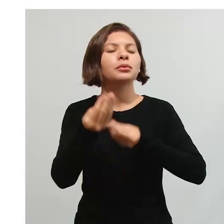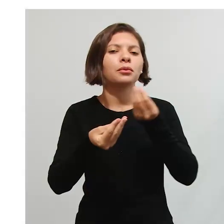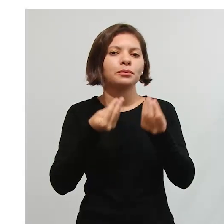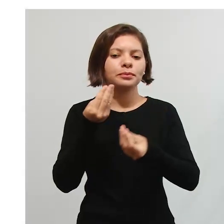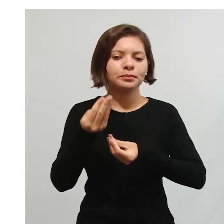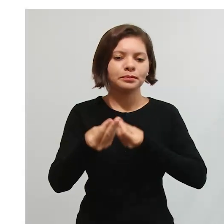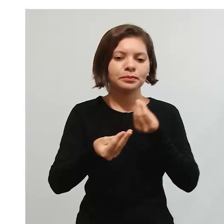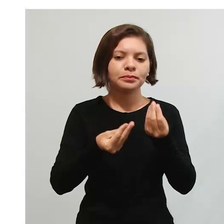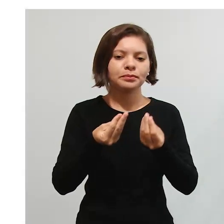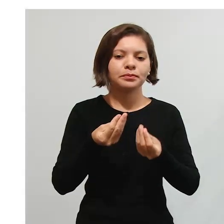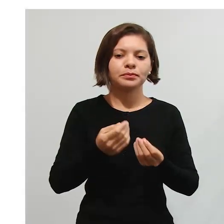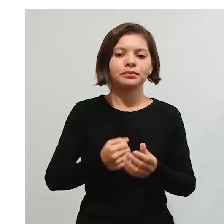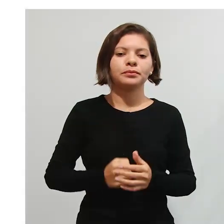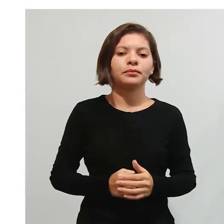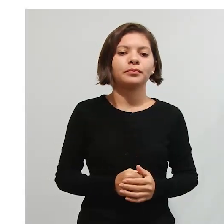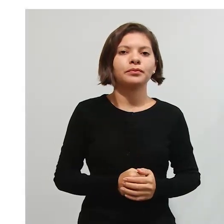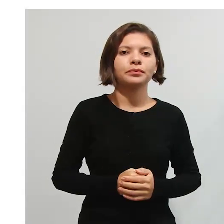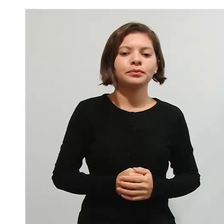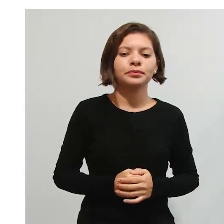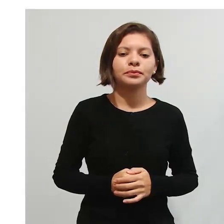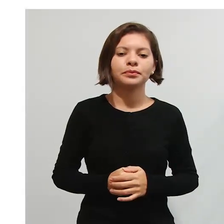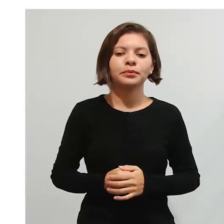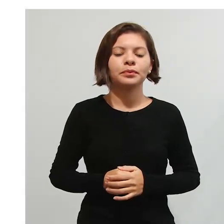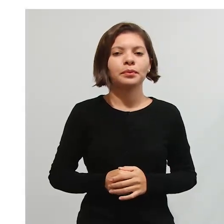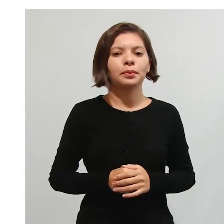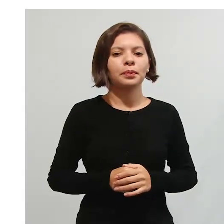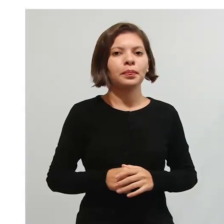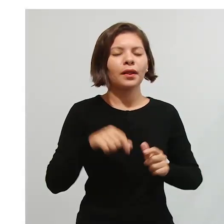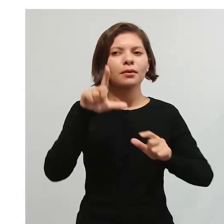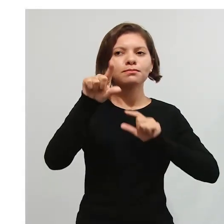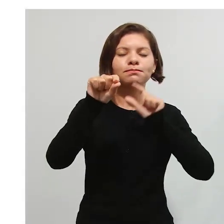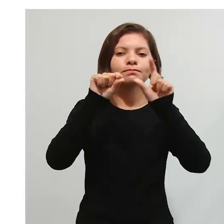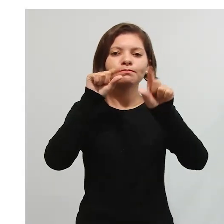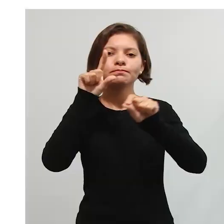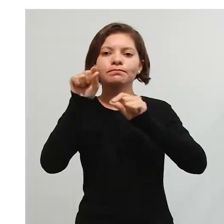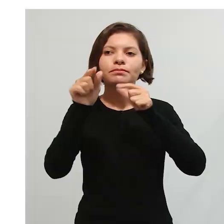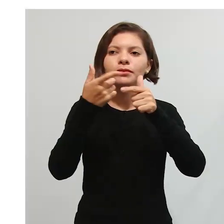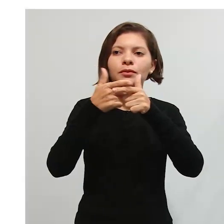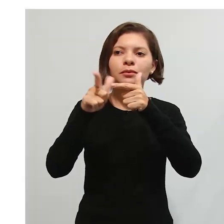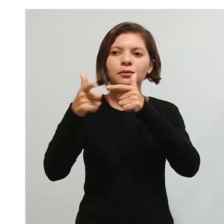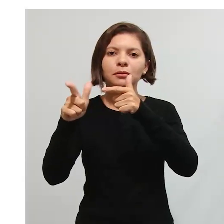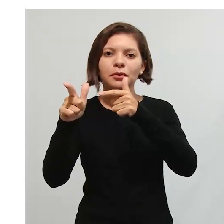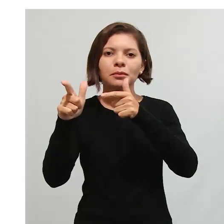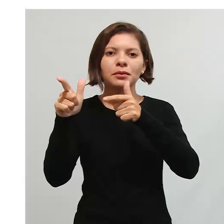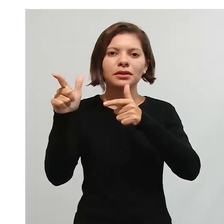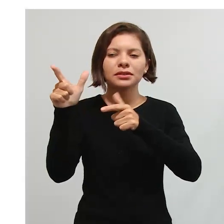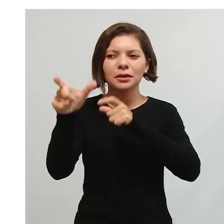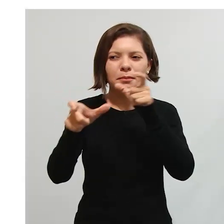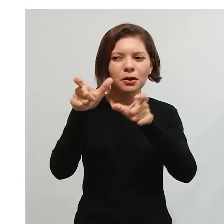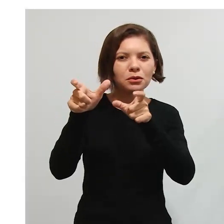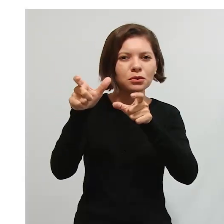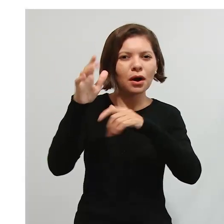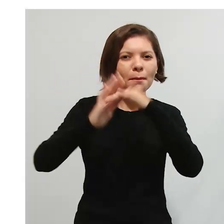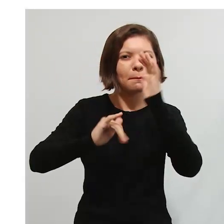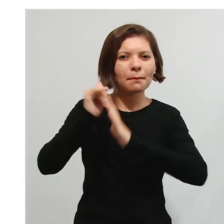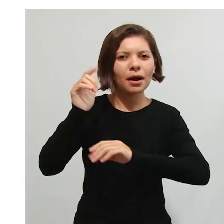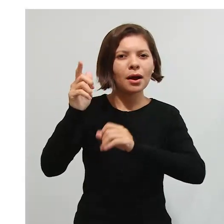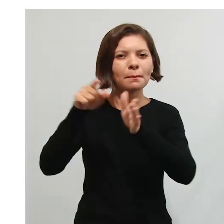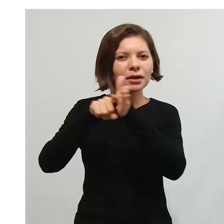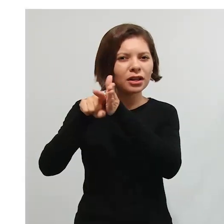então a seleção dos problemas ela não emerge da decisão dos pesquisadores mas da própria população